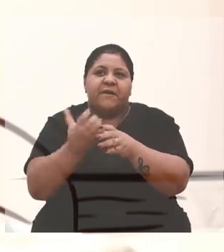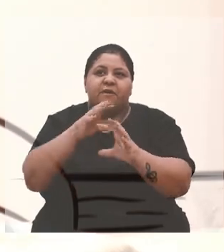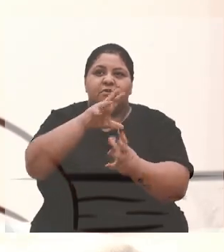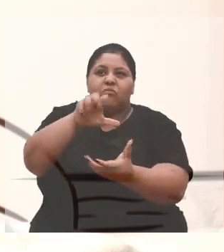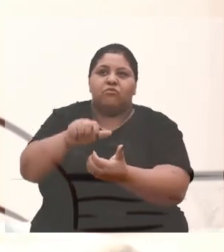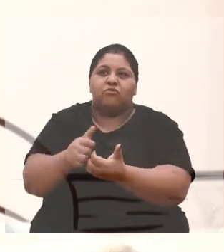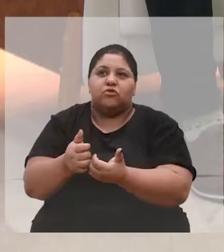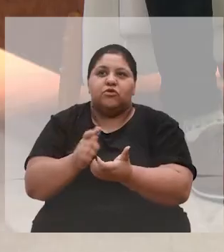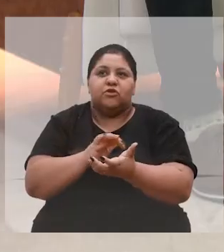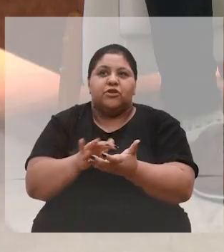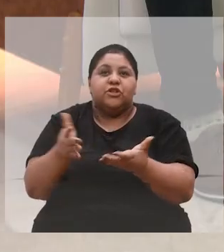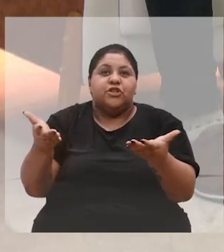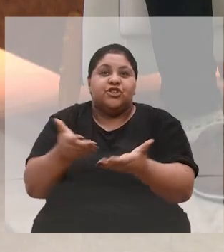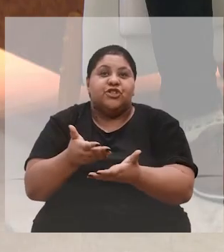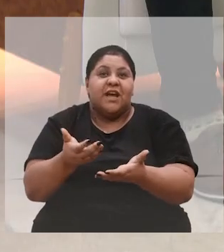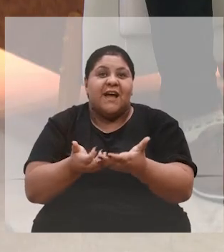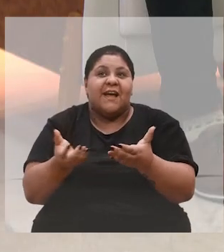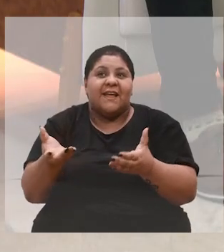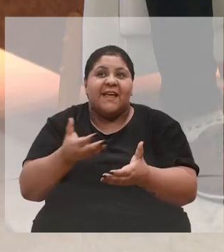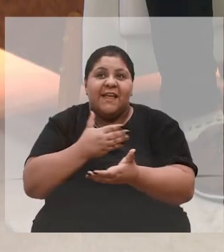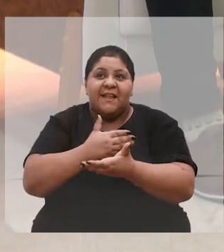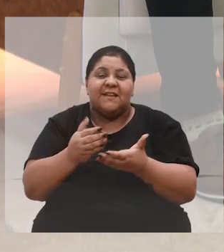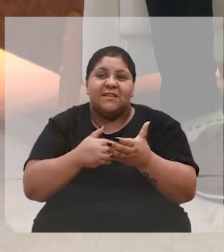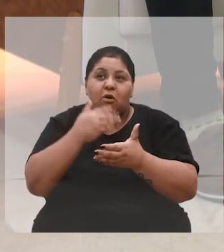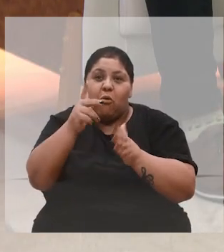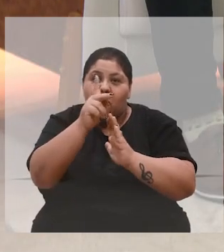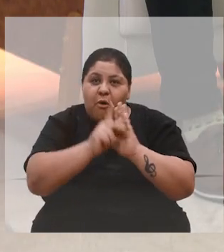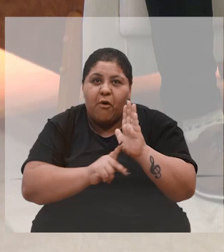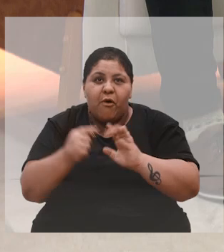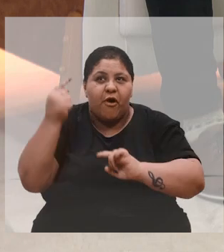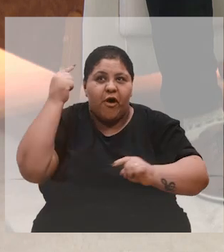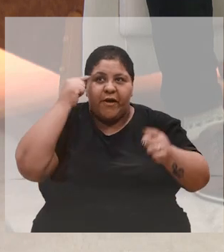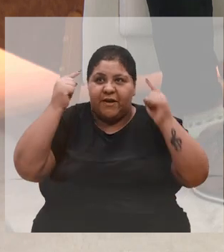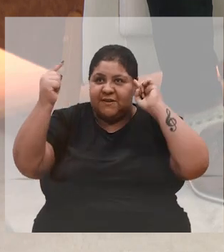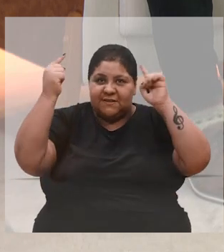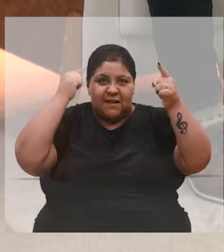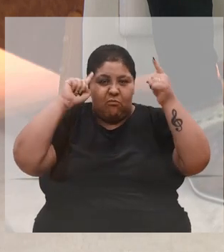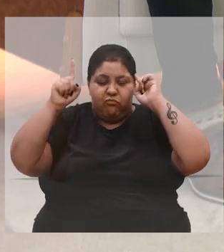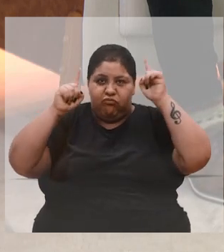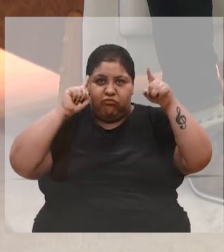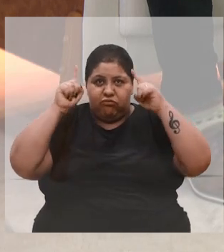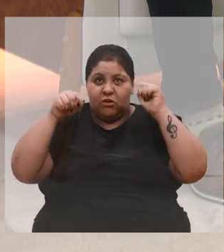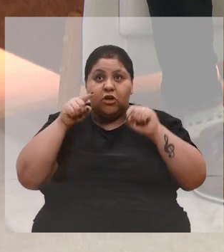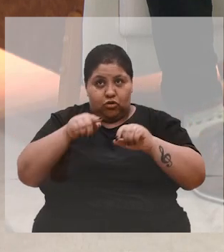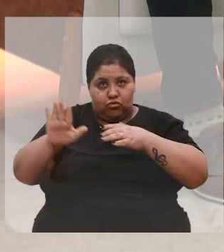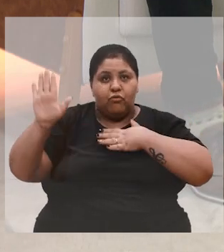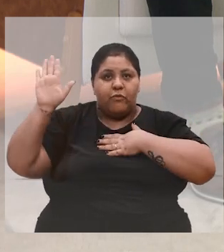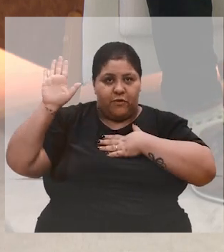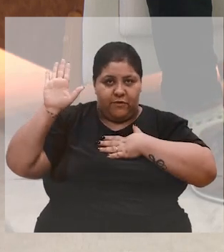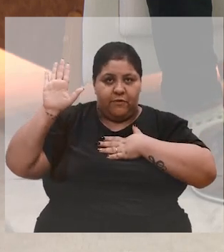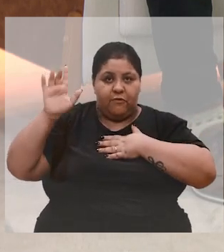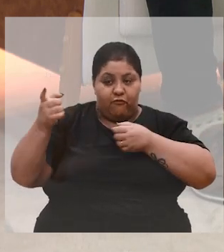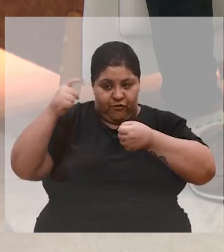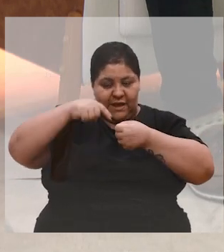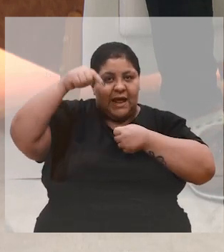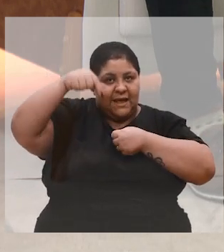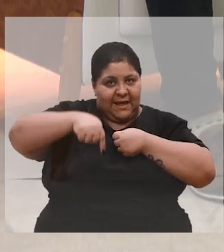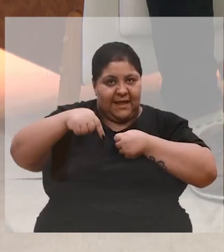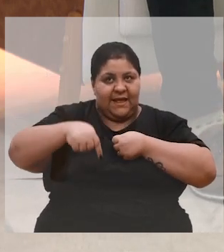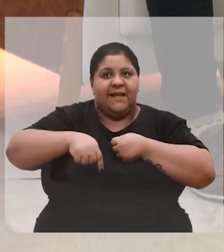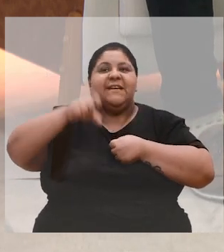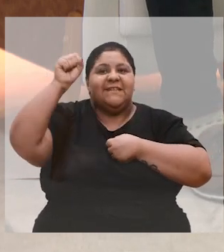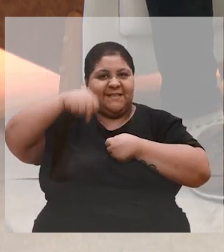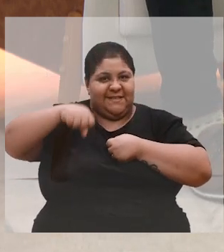digital. Ele já está no próximo projeto, né? Nossa, o mundo digital vai ser muito melhor. E tu prometes que voltarás